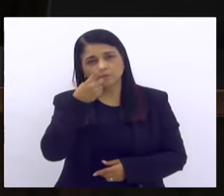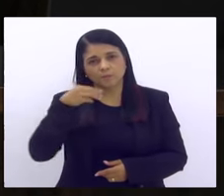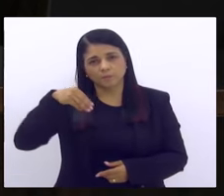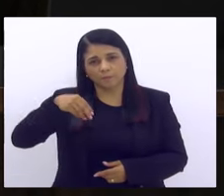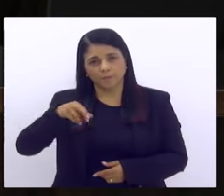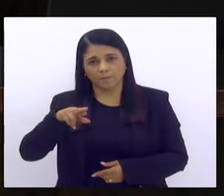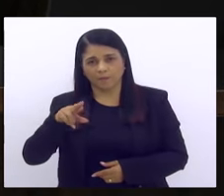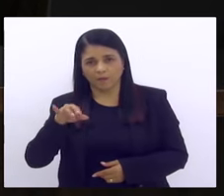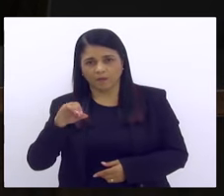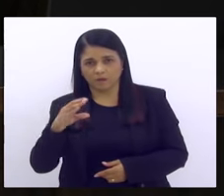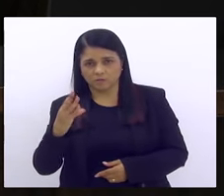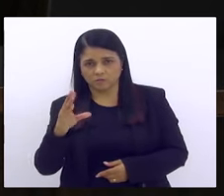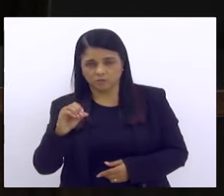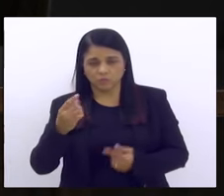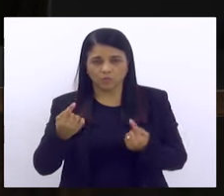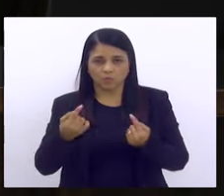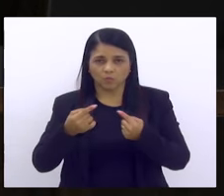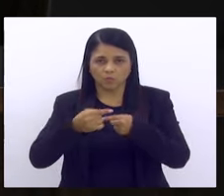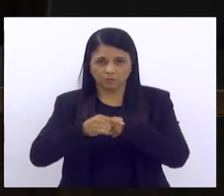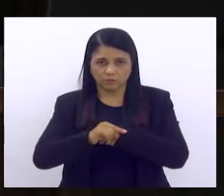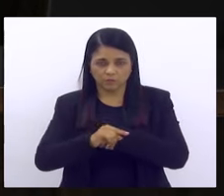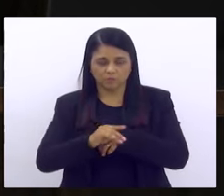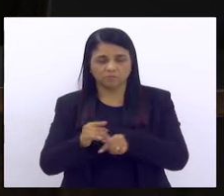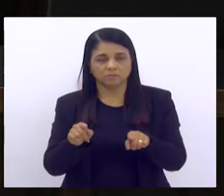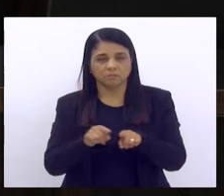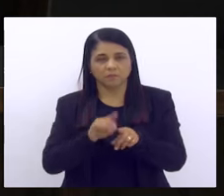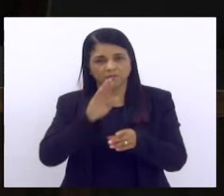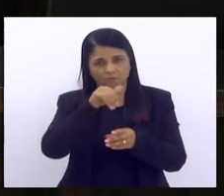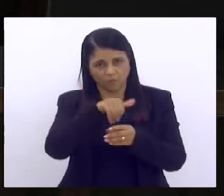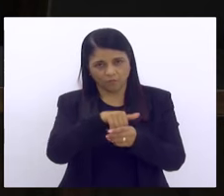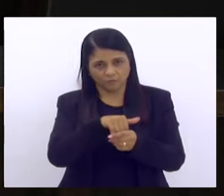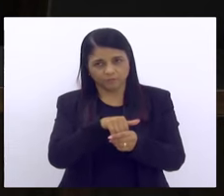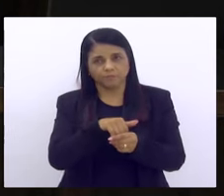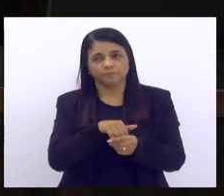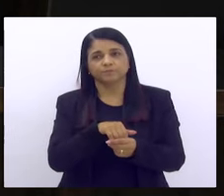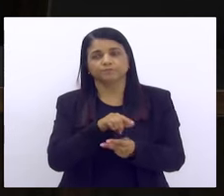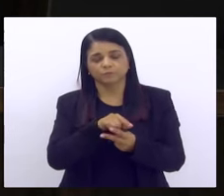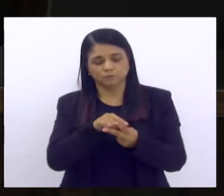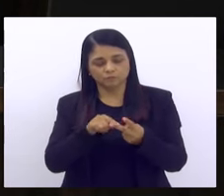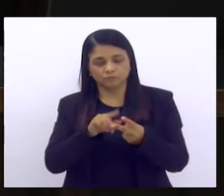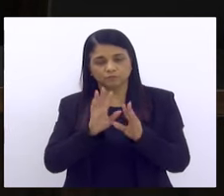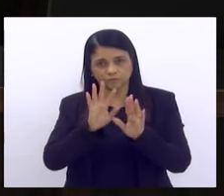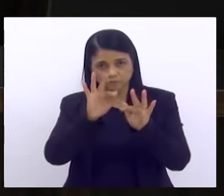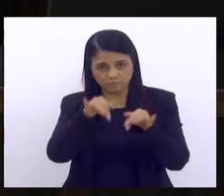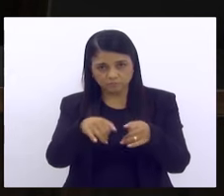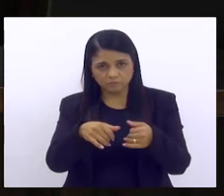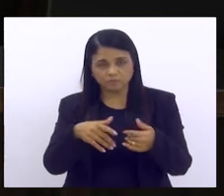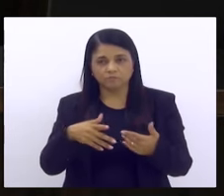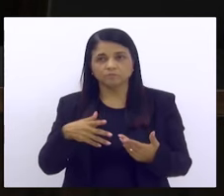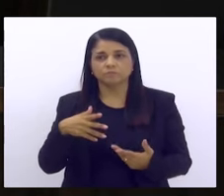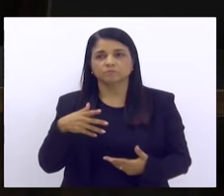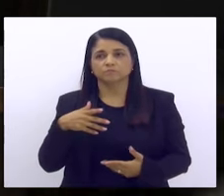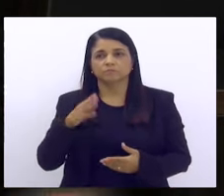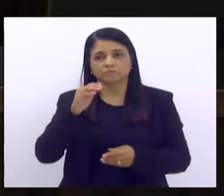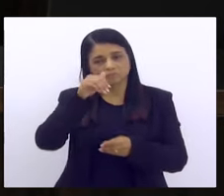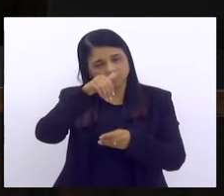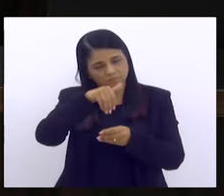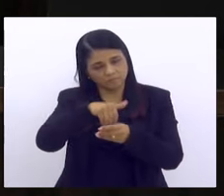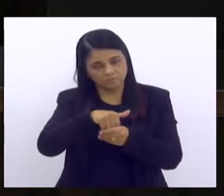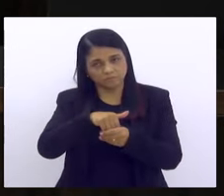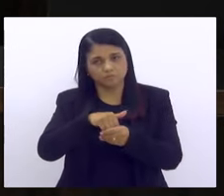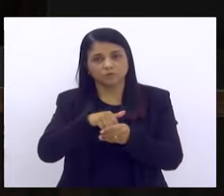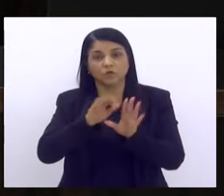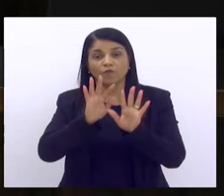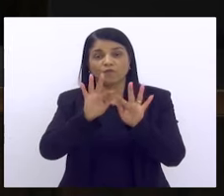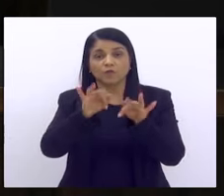Márcio Galberto, também contrário. Ao final, deputado Márcio Galberto. E declaração de voto. Também, ao